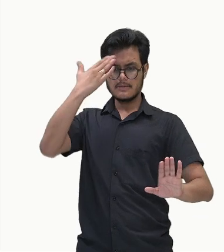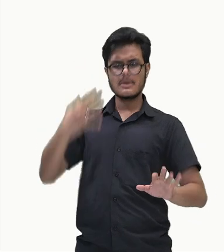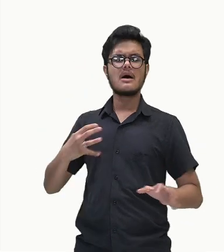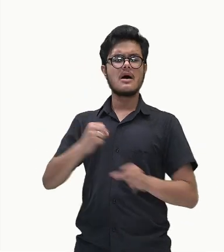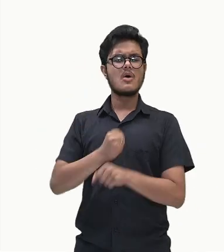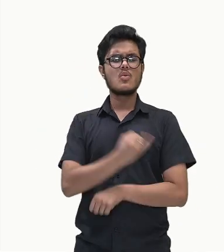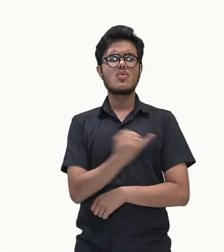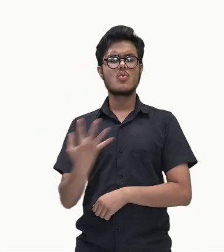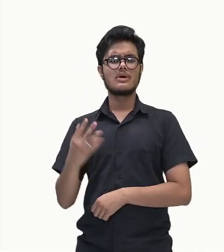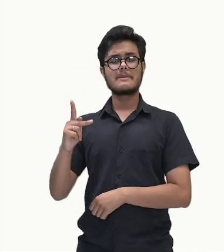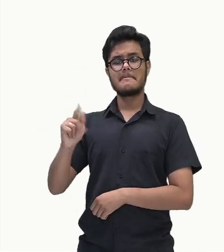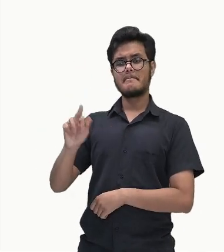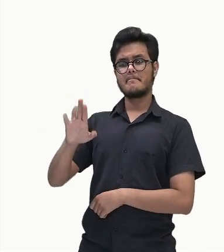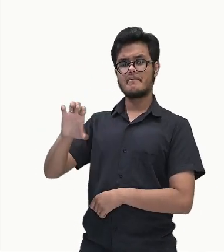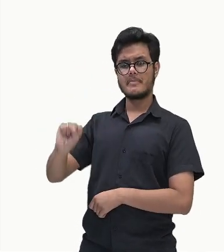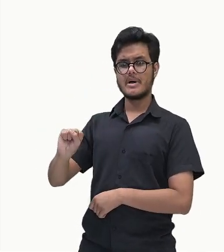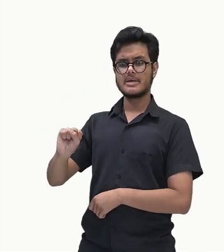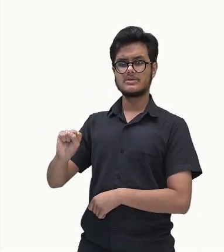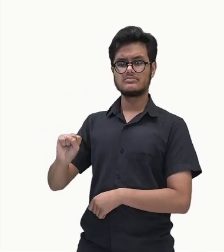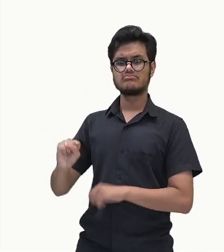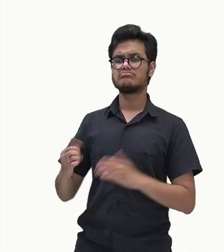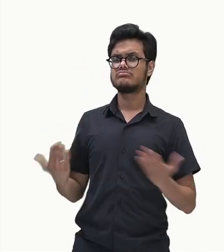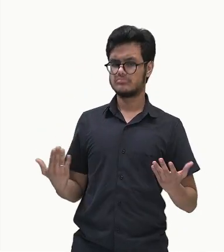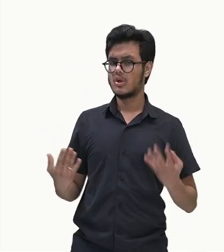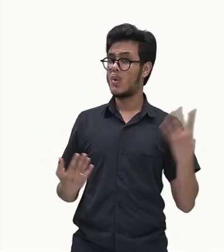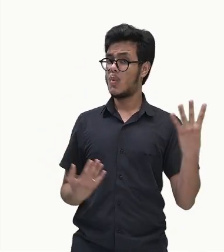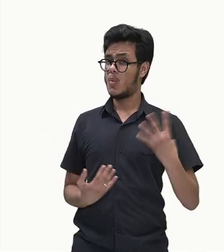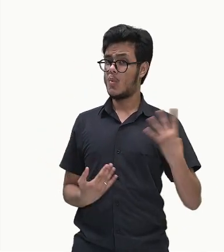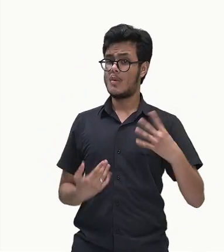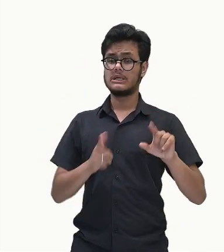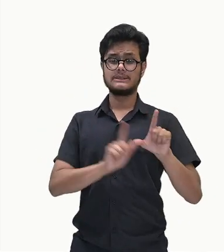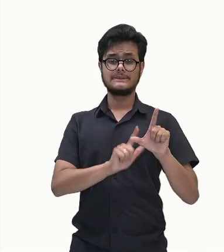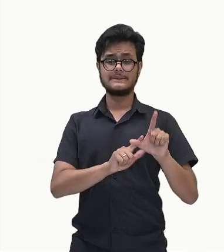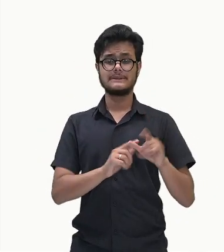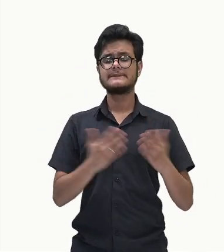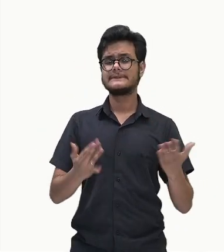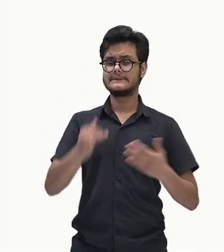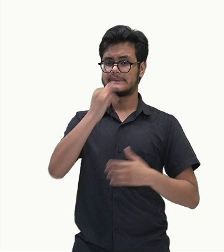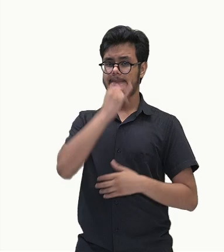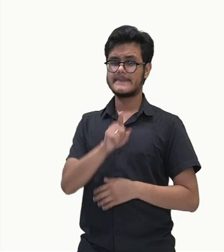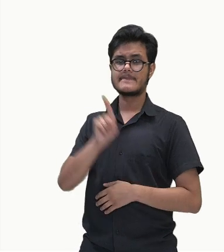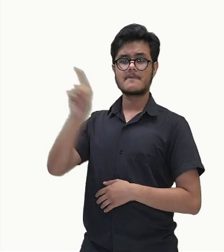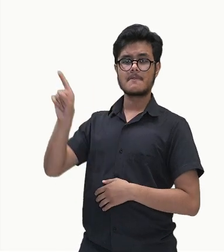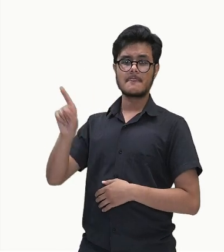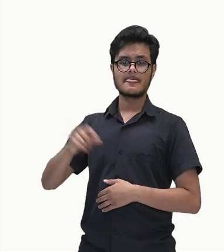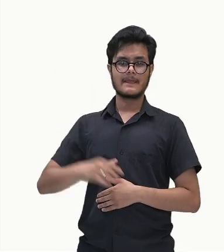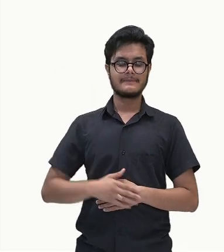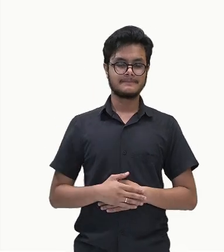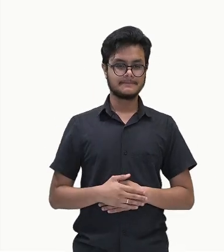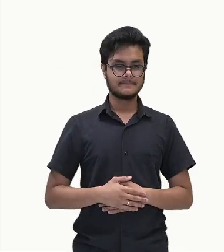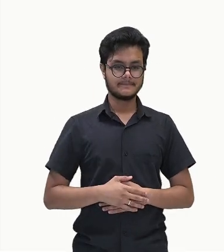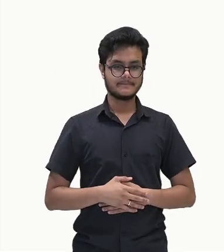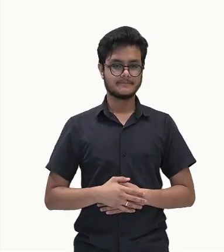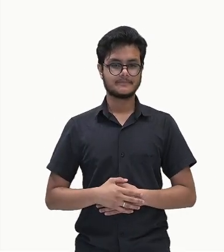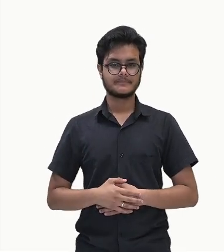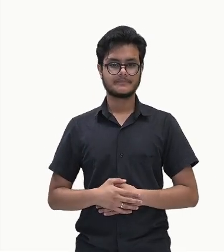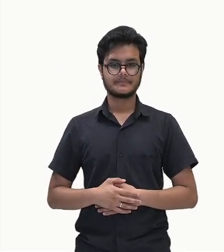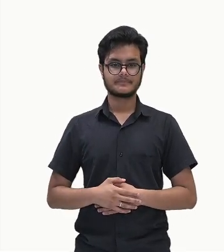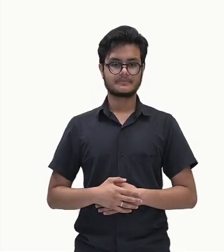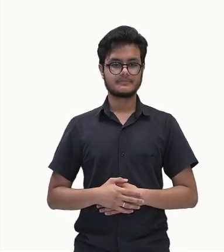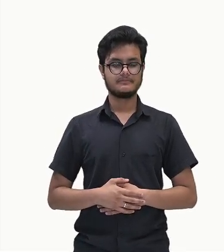números pares com quatro algarismos Então vamos ilustrar aqui esses quatro algarismos